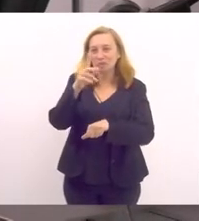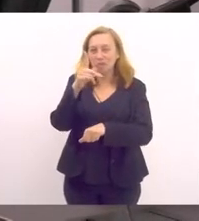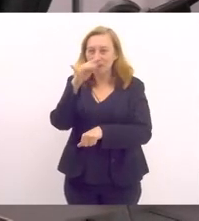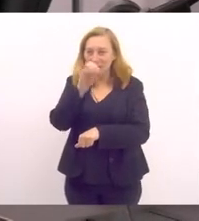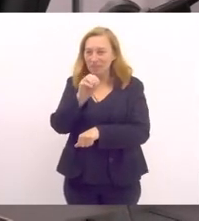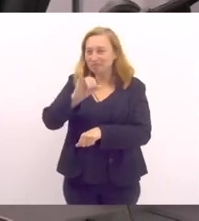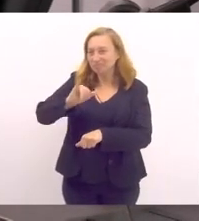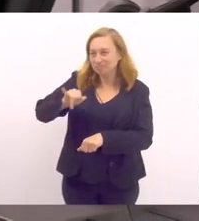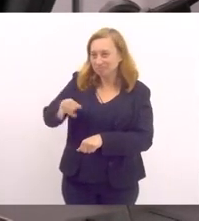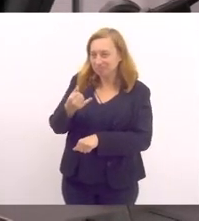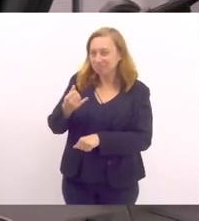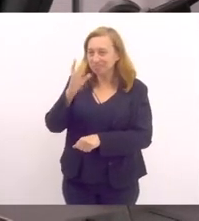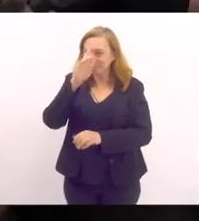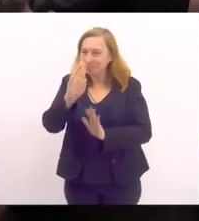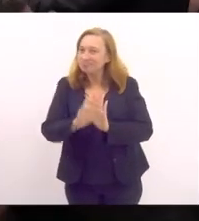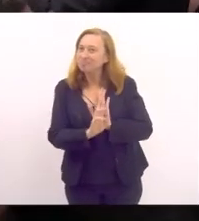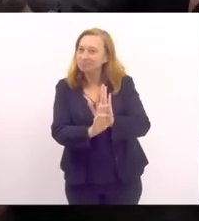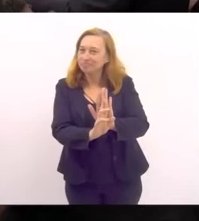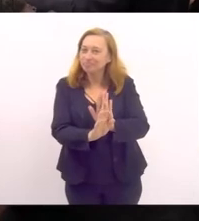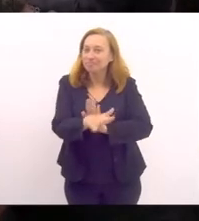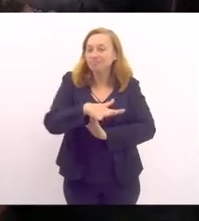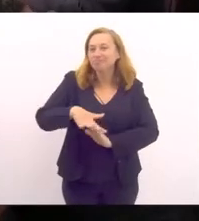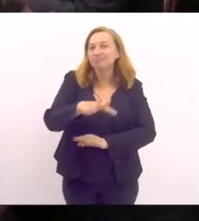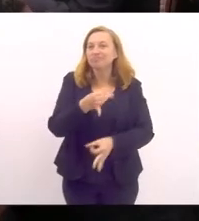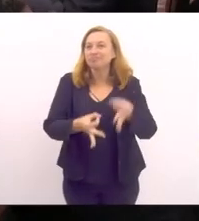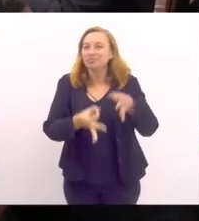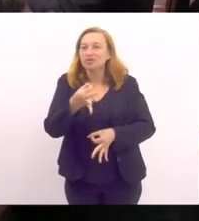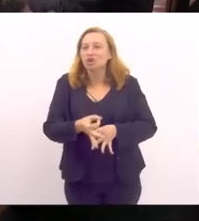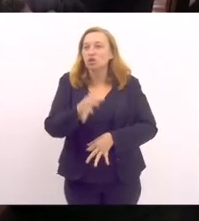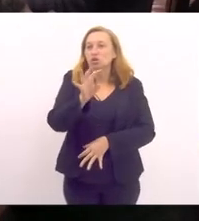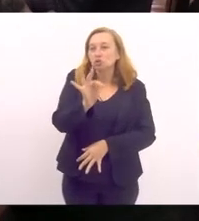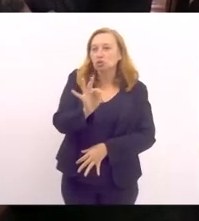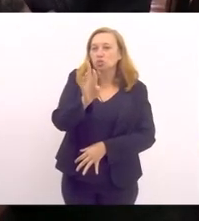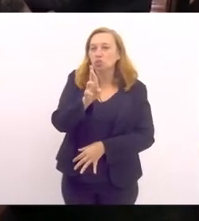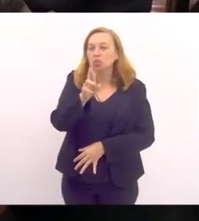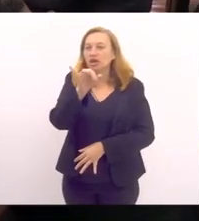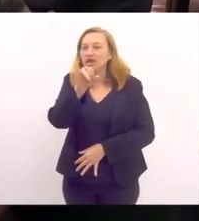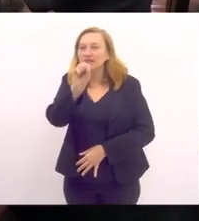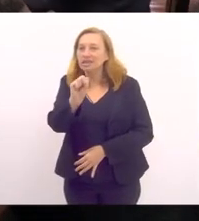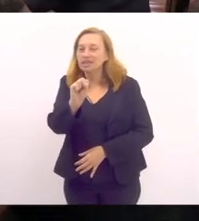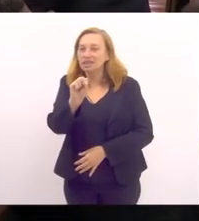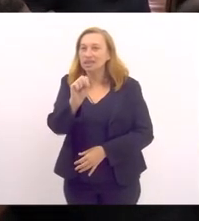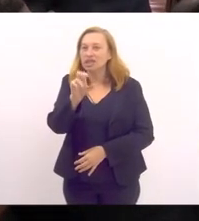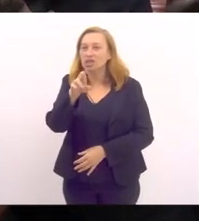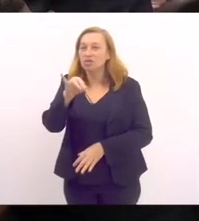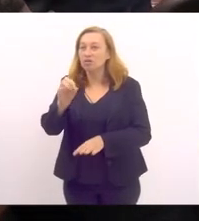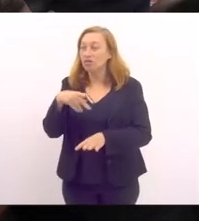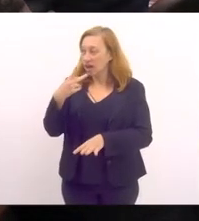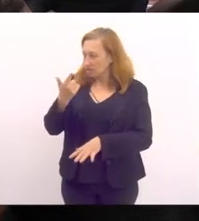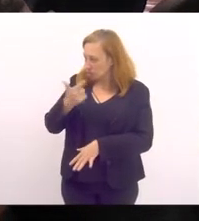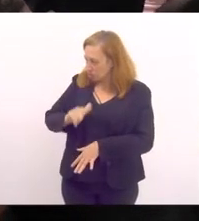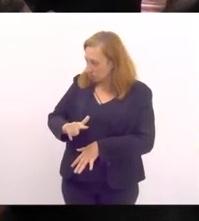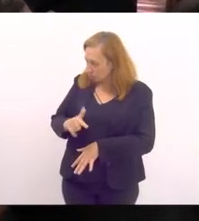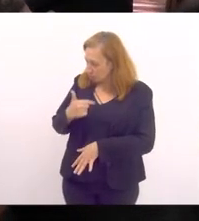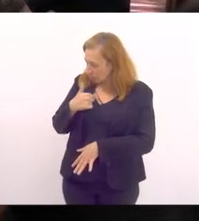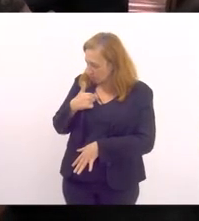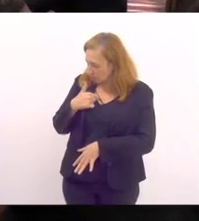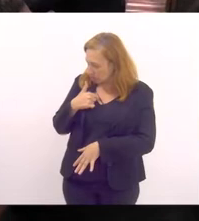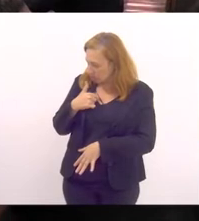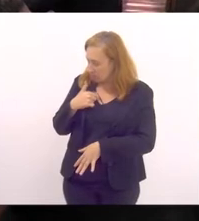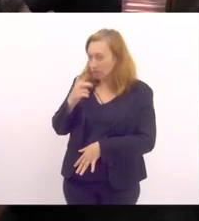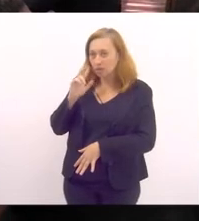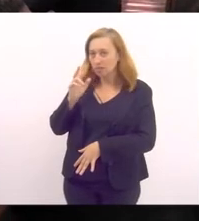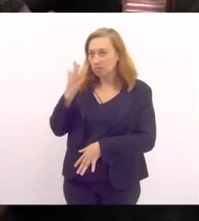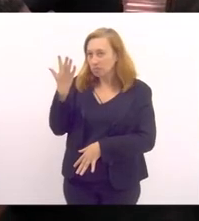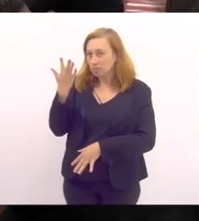aproveitando aí que o senhor está aí representando o setor jurídico da Turisrio. Deixa eu só fazer de novo a ressalva. Eu acho que, de repente, não prestou